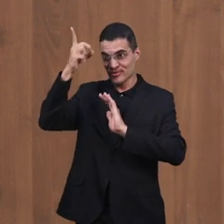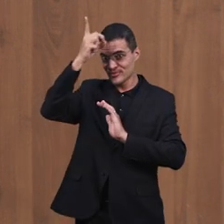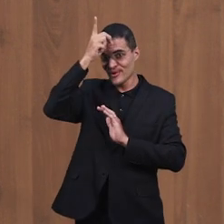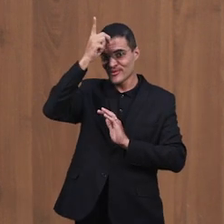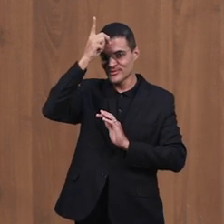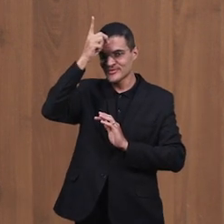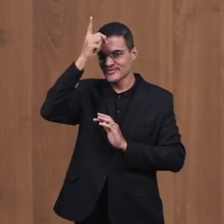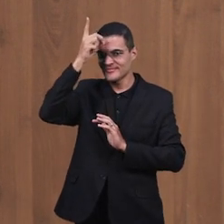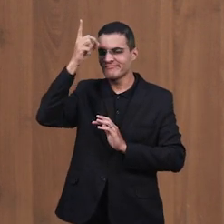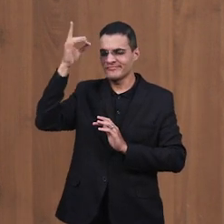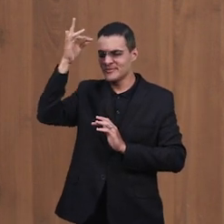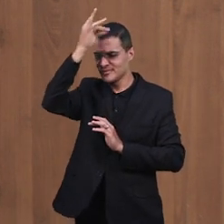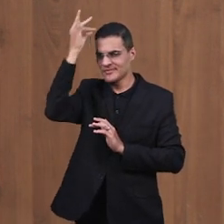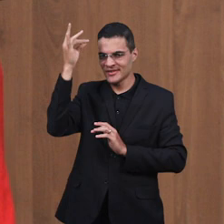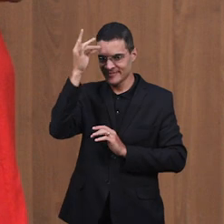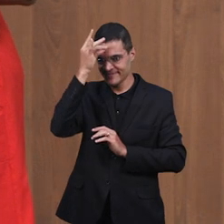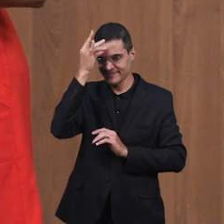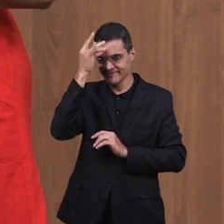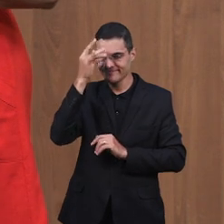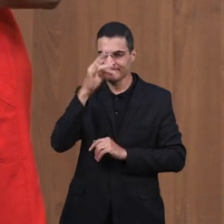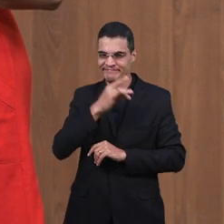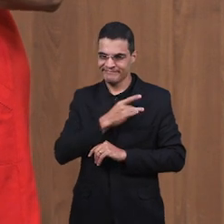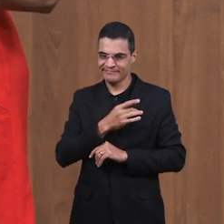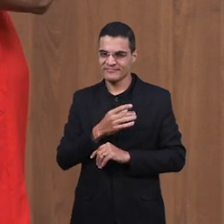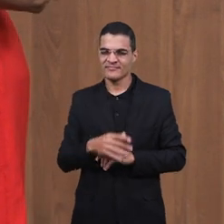dons espirituais.